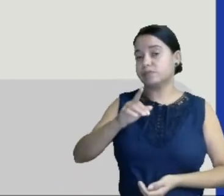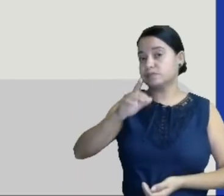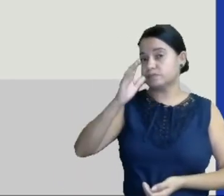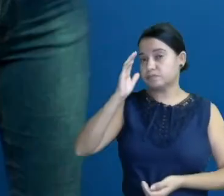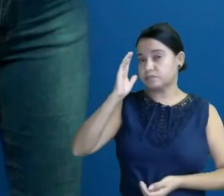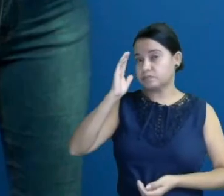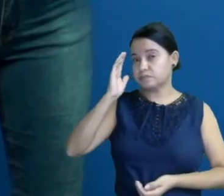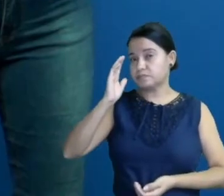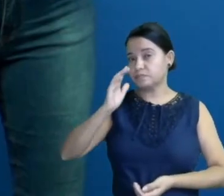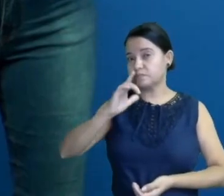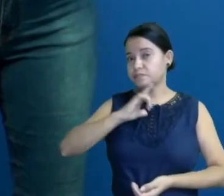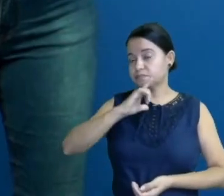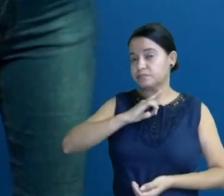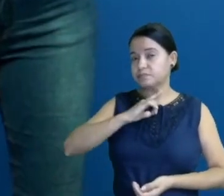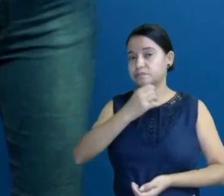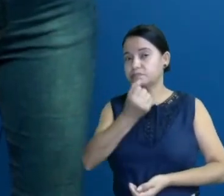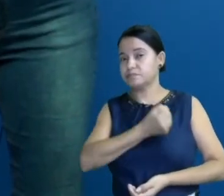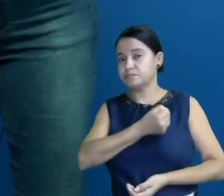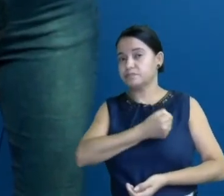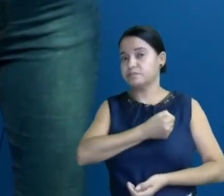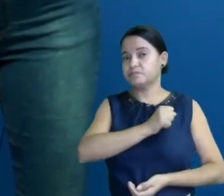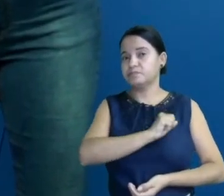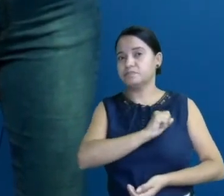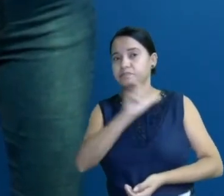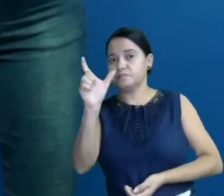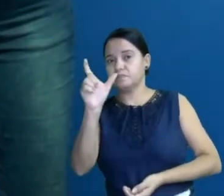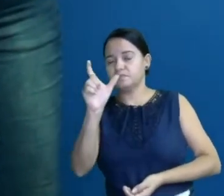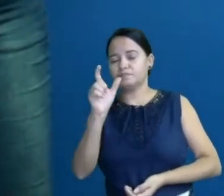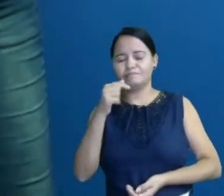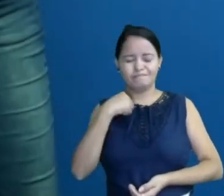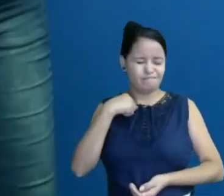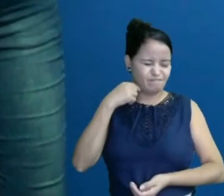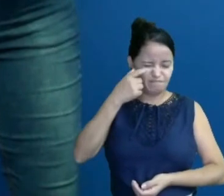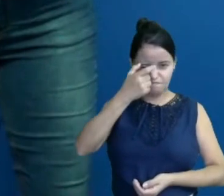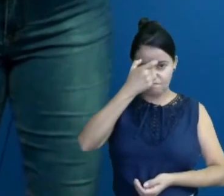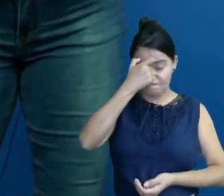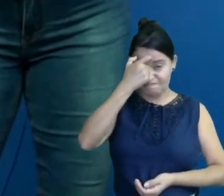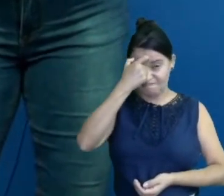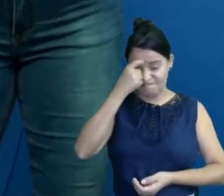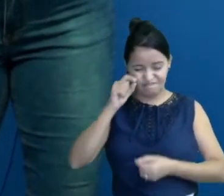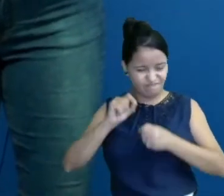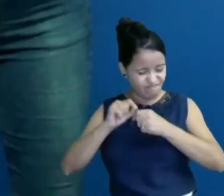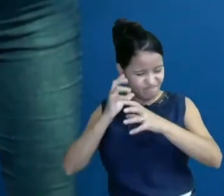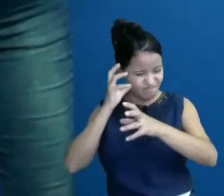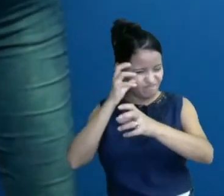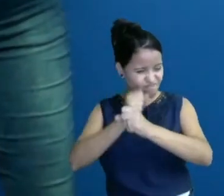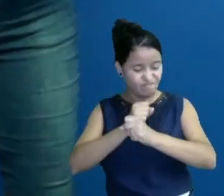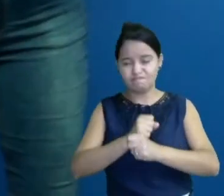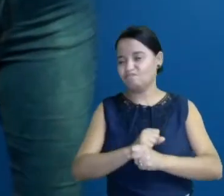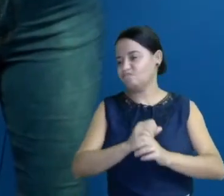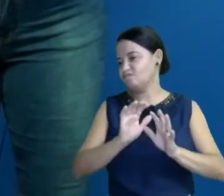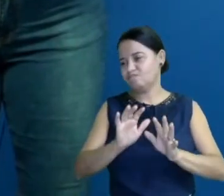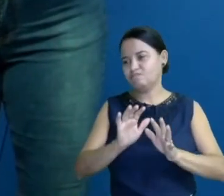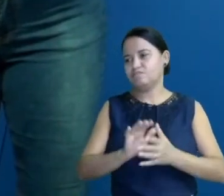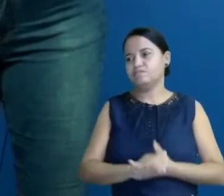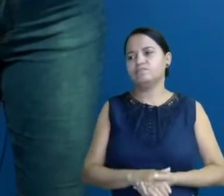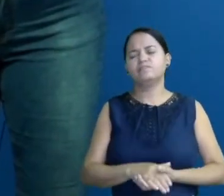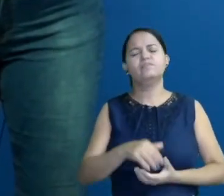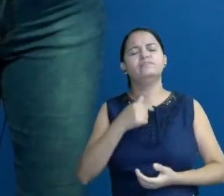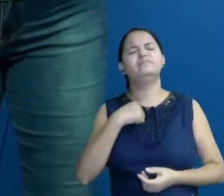ideia de que é o número maior e eu não vou conseguir fazer mentalmente Então vamos voltar lá veja aí o que eu fiz